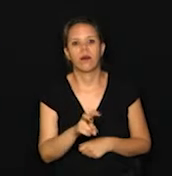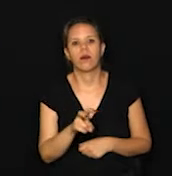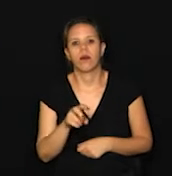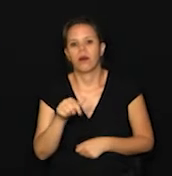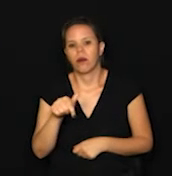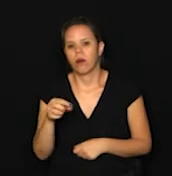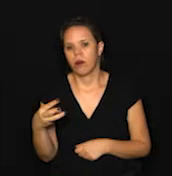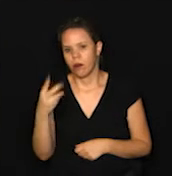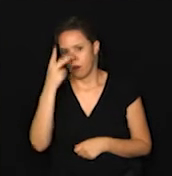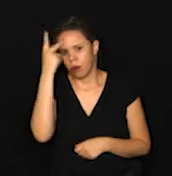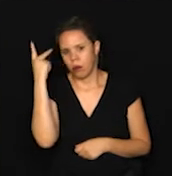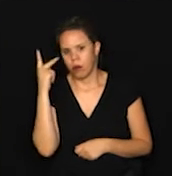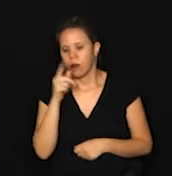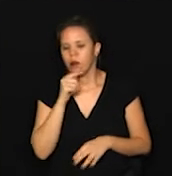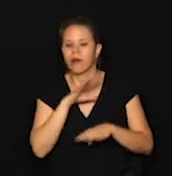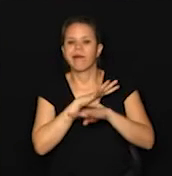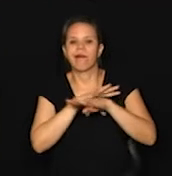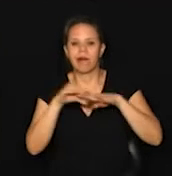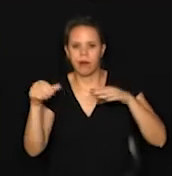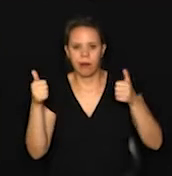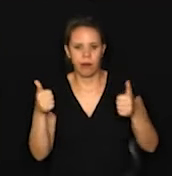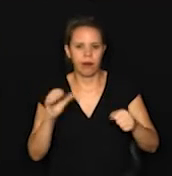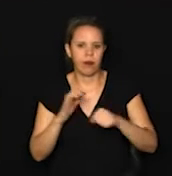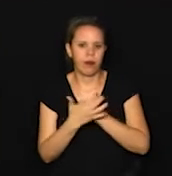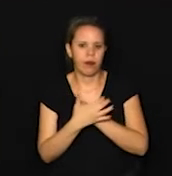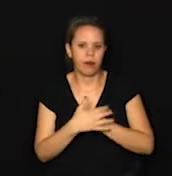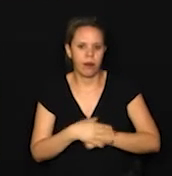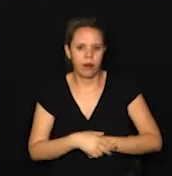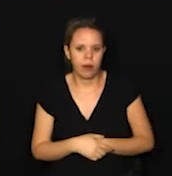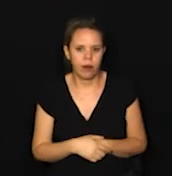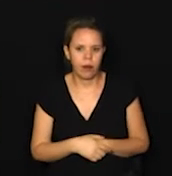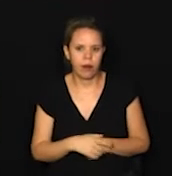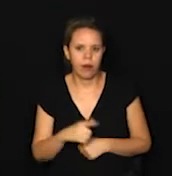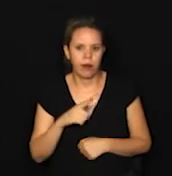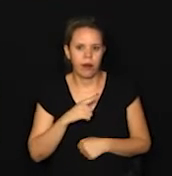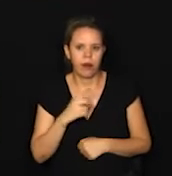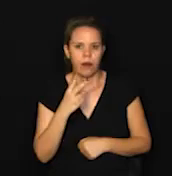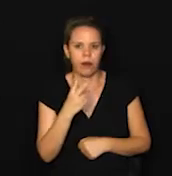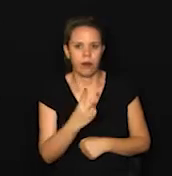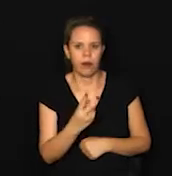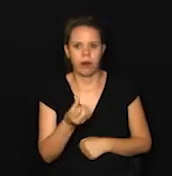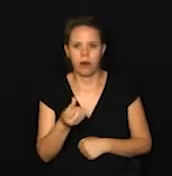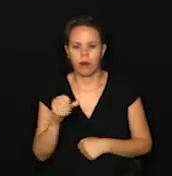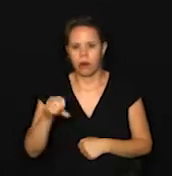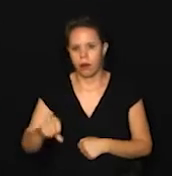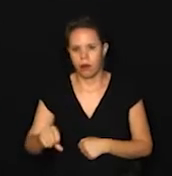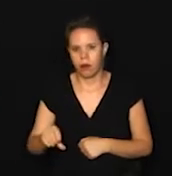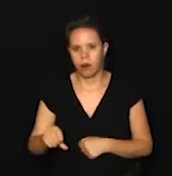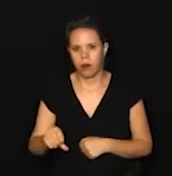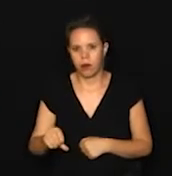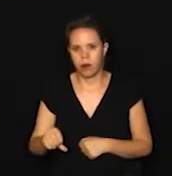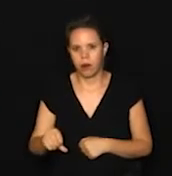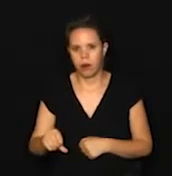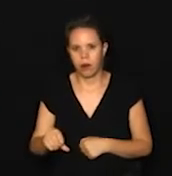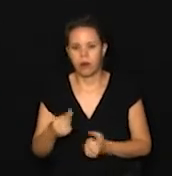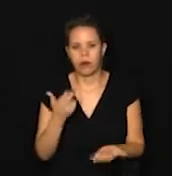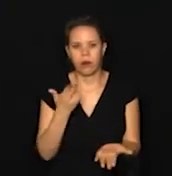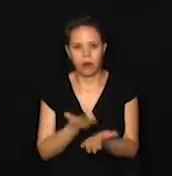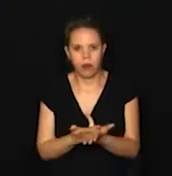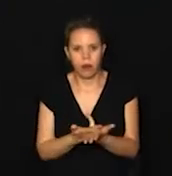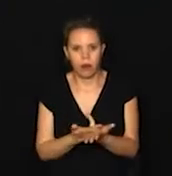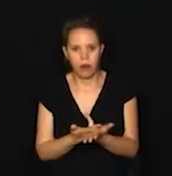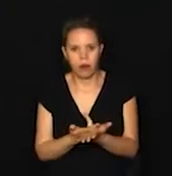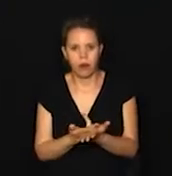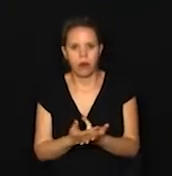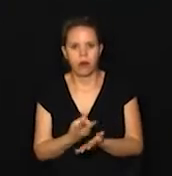30.573 pessoas recuperadas da Covid-19, temos 269 internadas, que